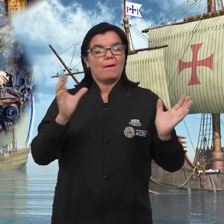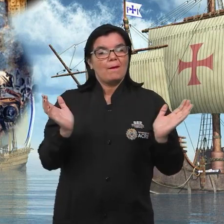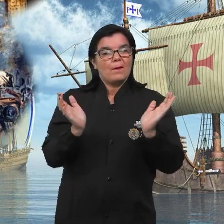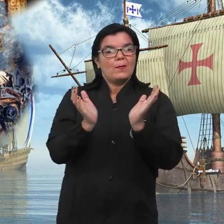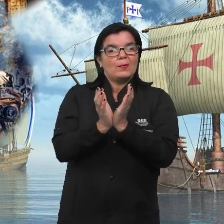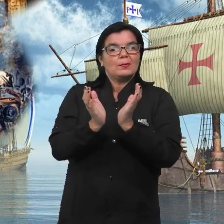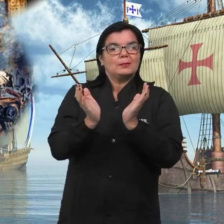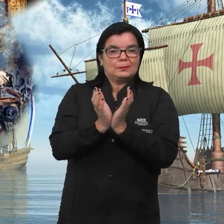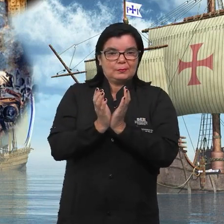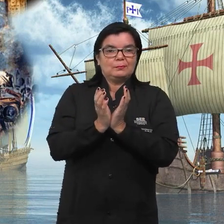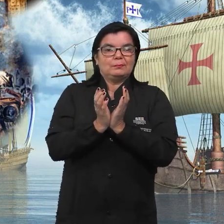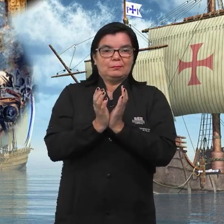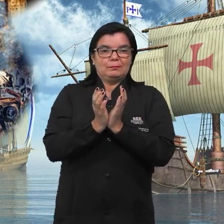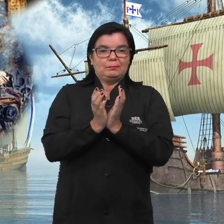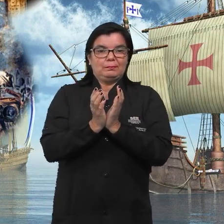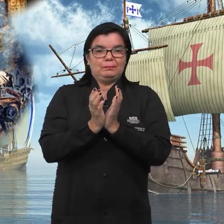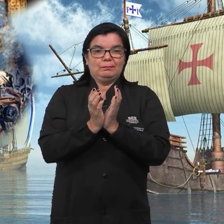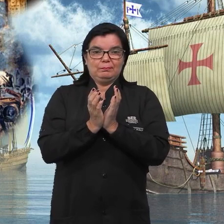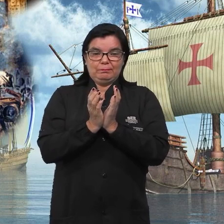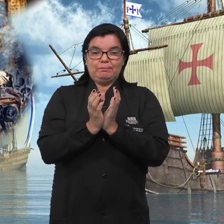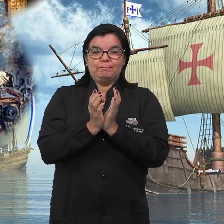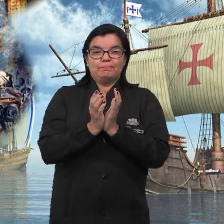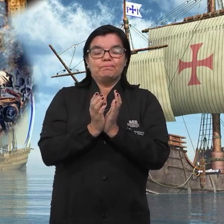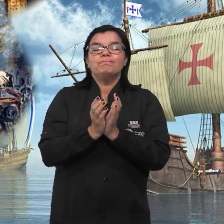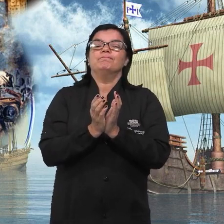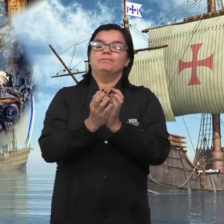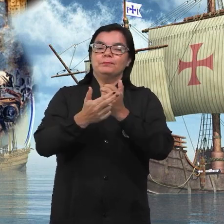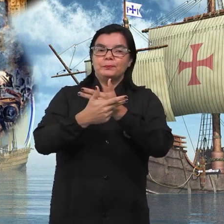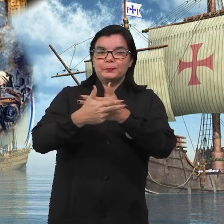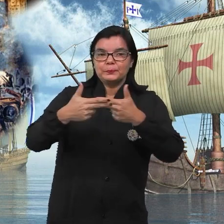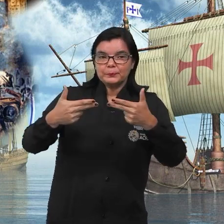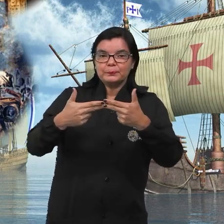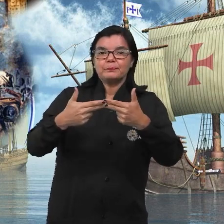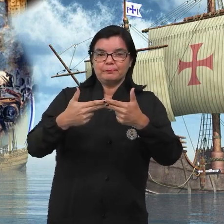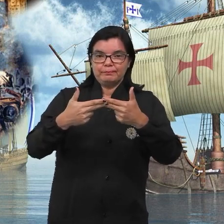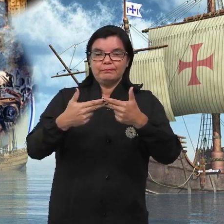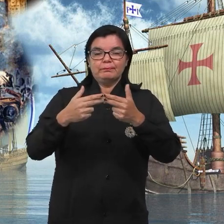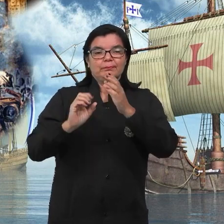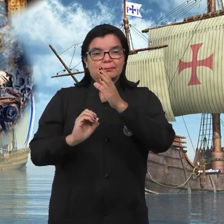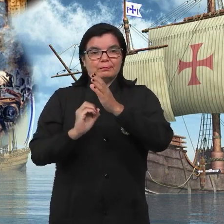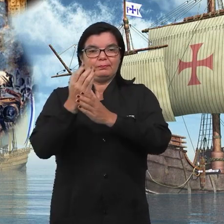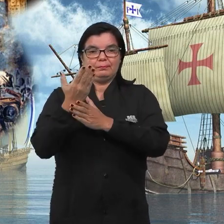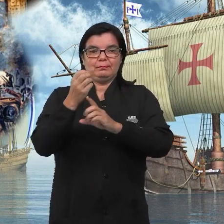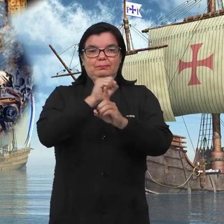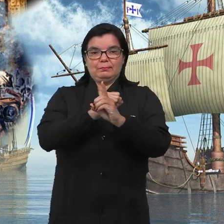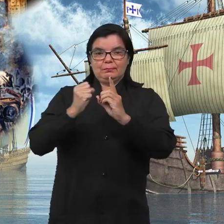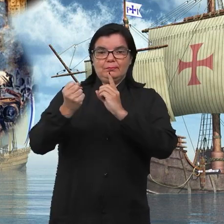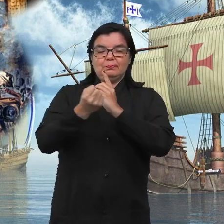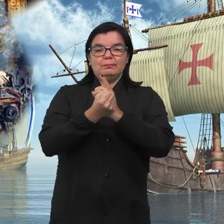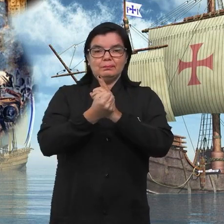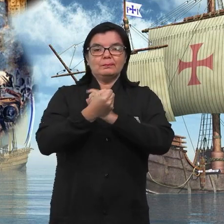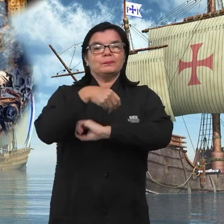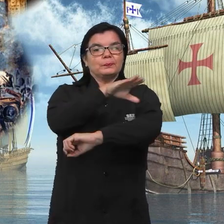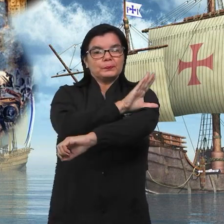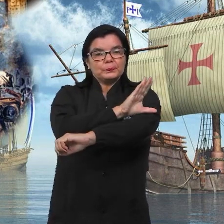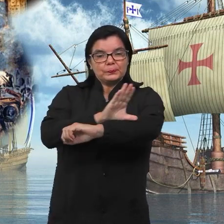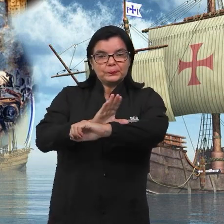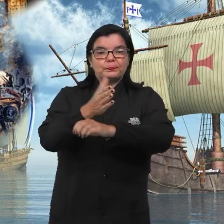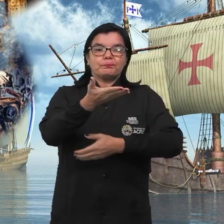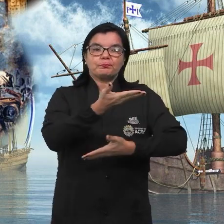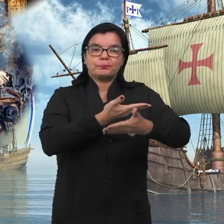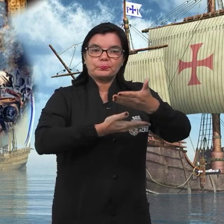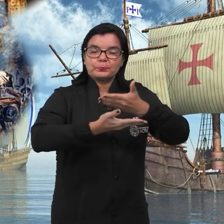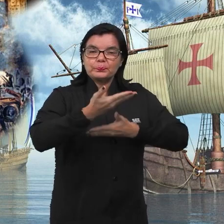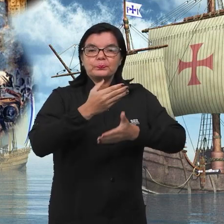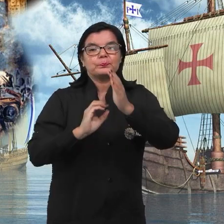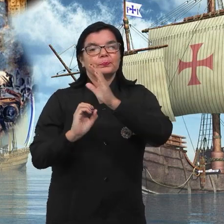conjunto é o conjunto de circunstâncias temporais, sociais e culturais